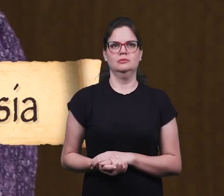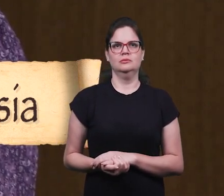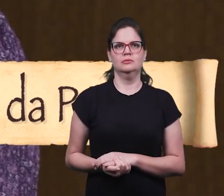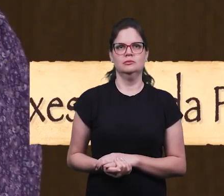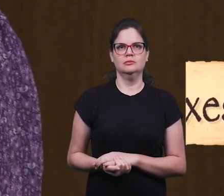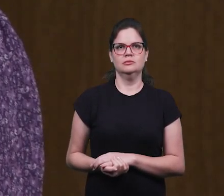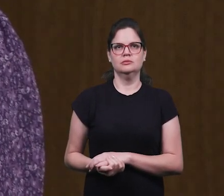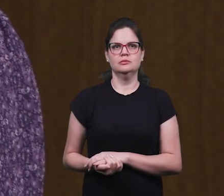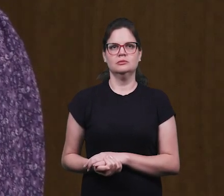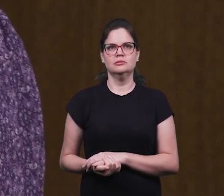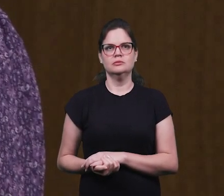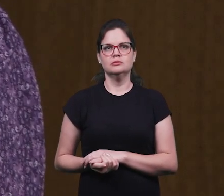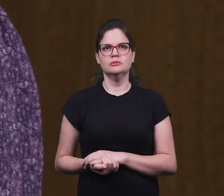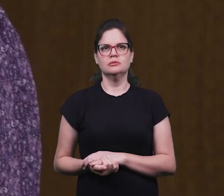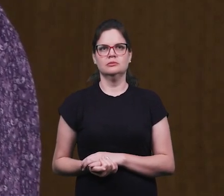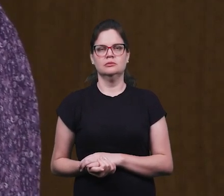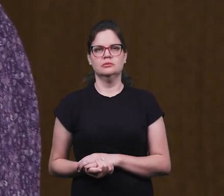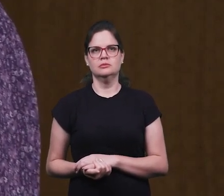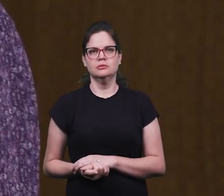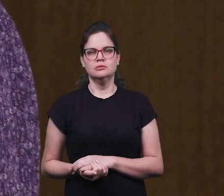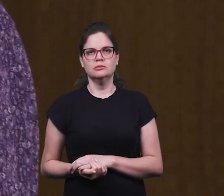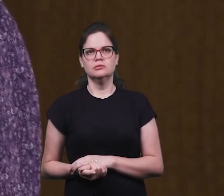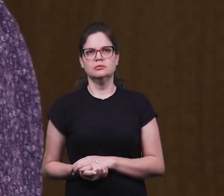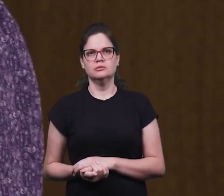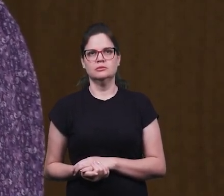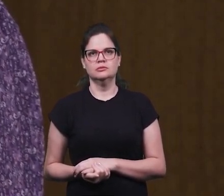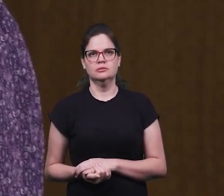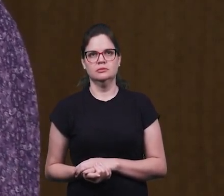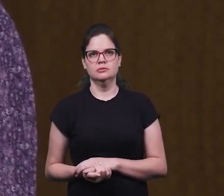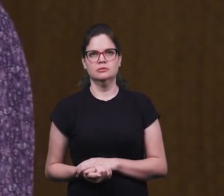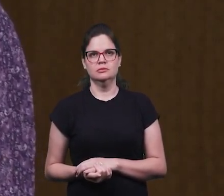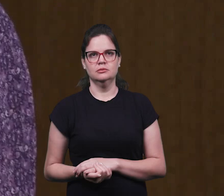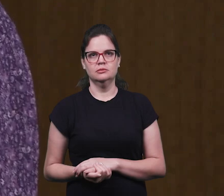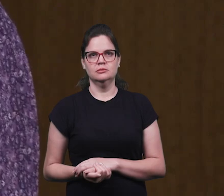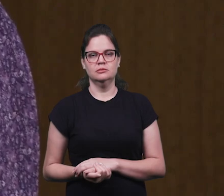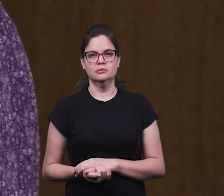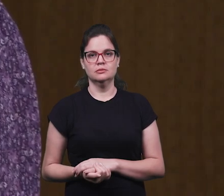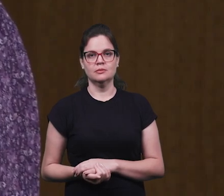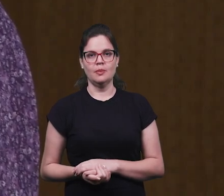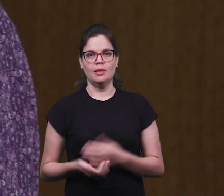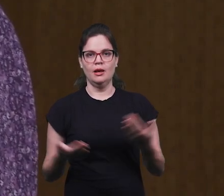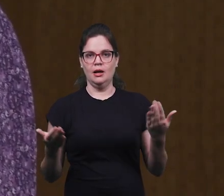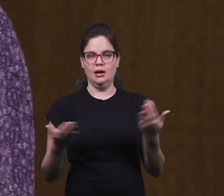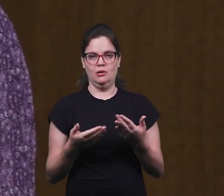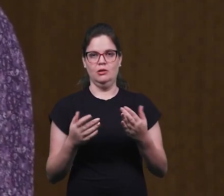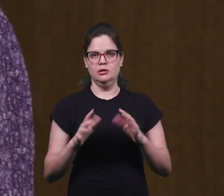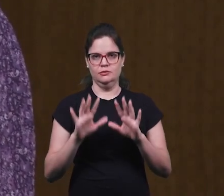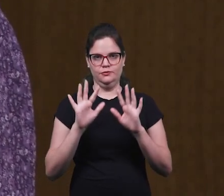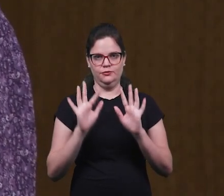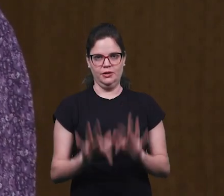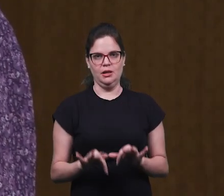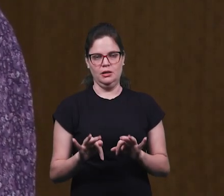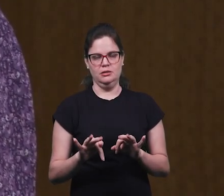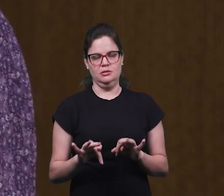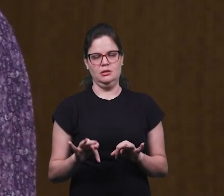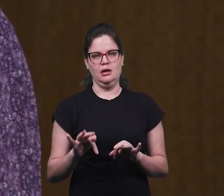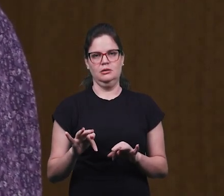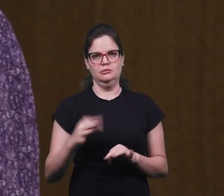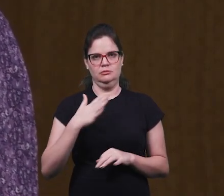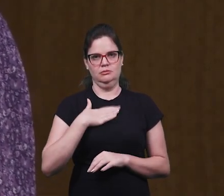ali oficial dele, né? O que eu gostaria de finalizar aqui